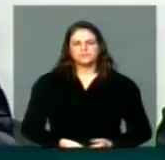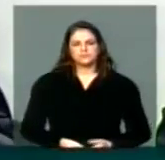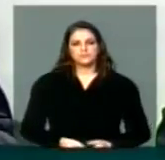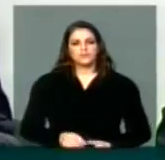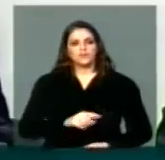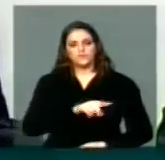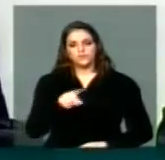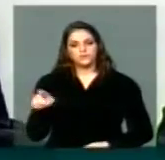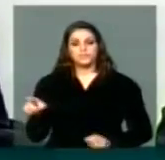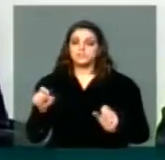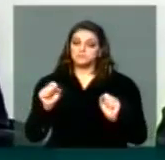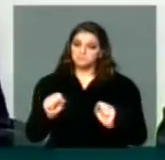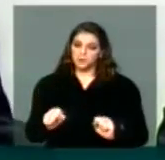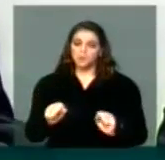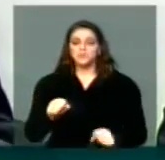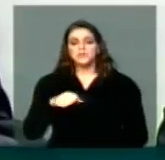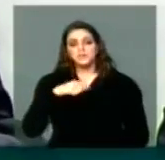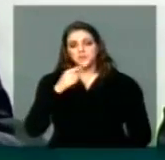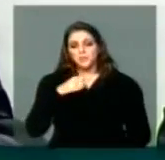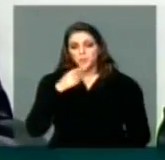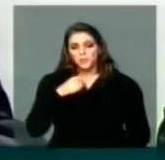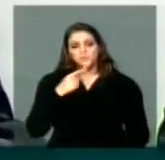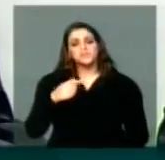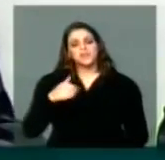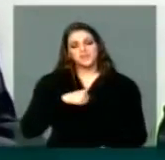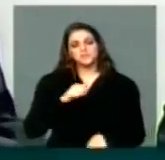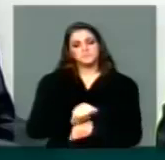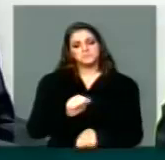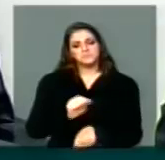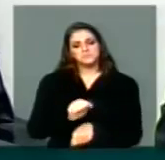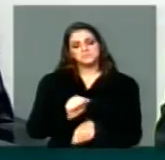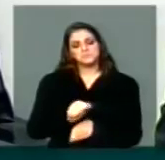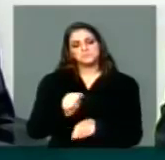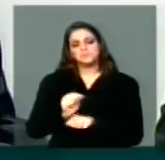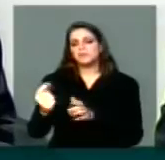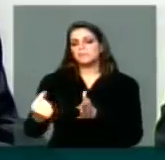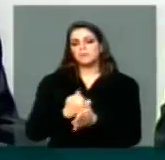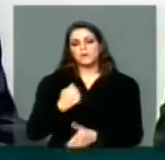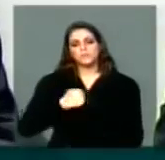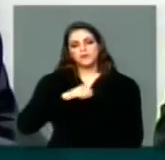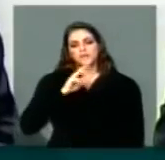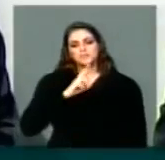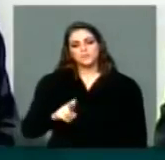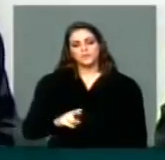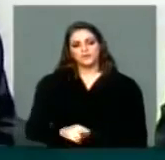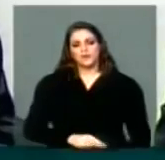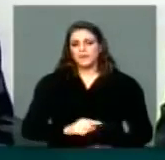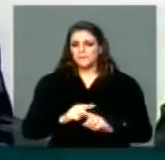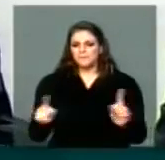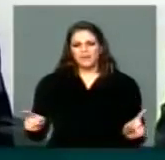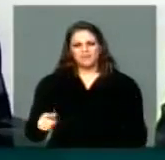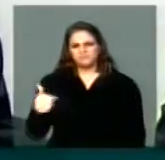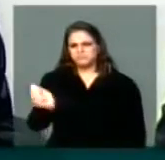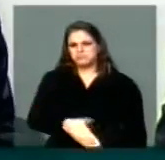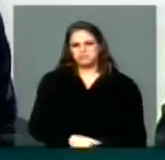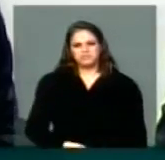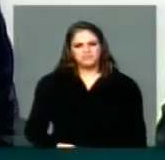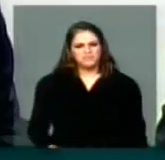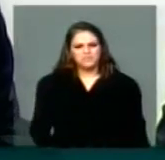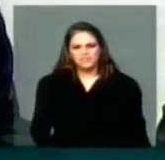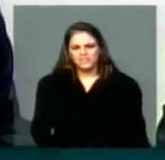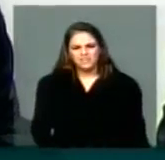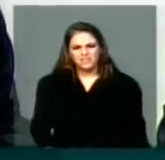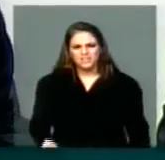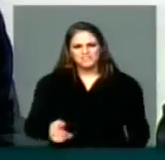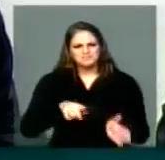Excelências podem, devem ter dúvidas e eu gostaria de esclarecê-las a todas. Mas é que é tão pífia a forma